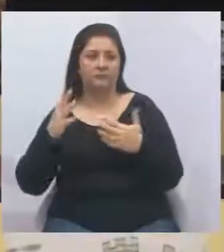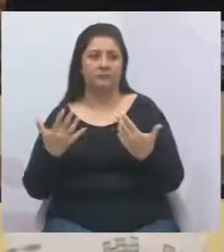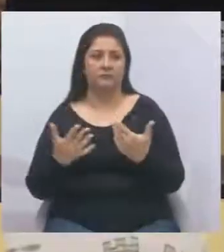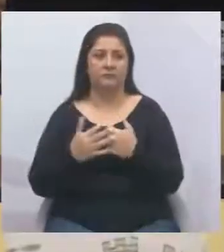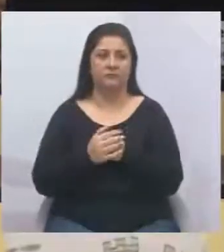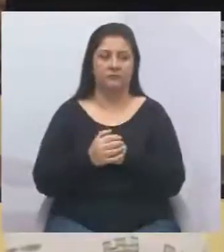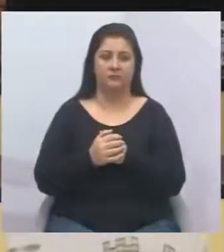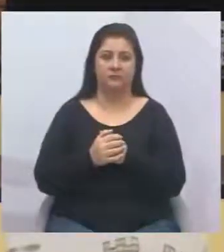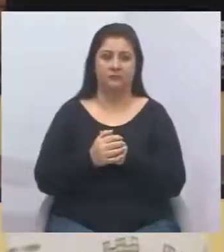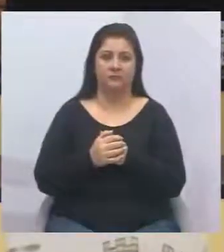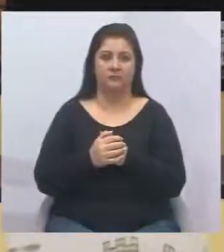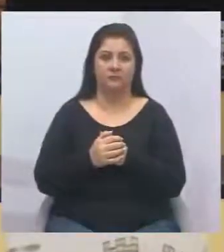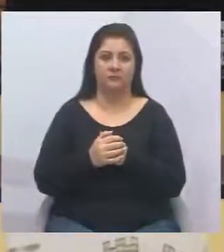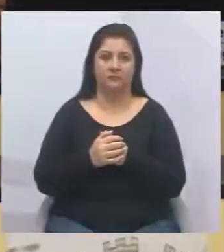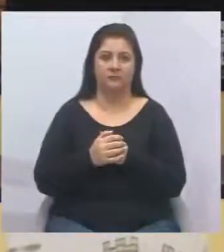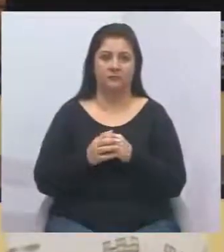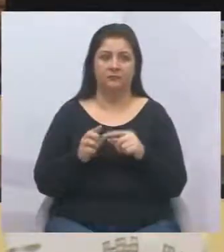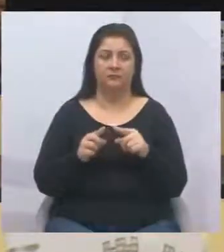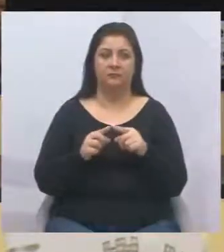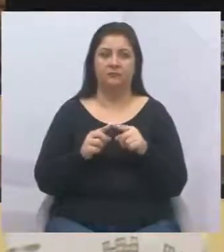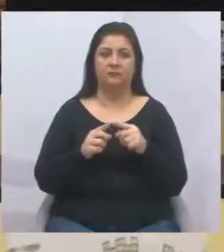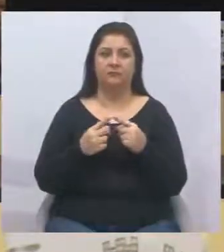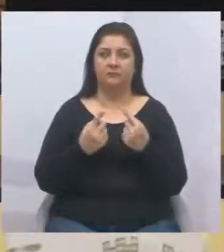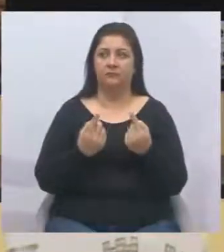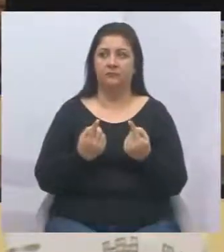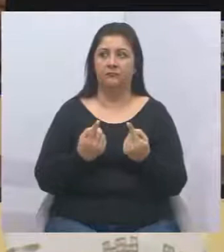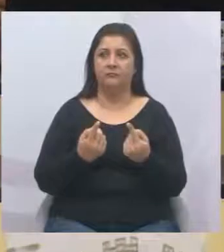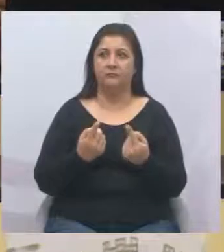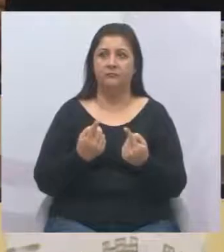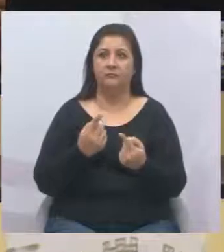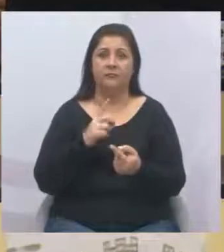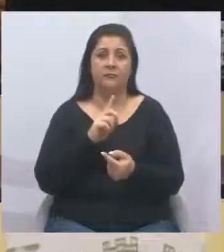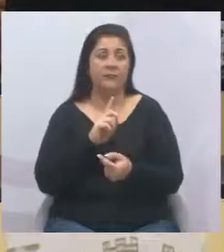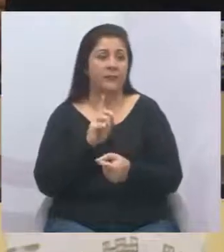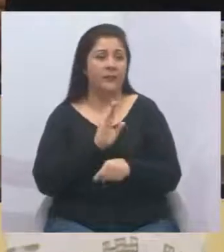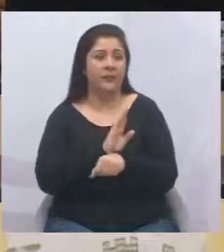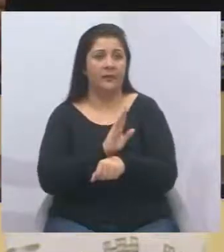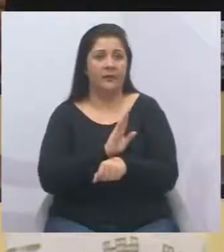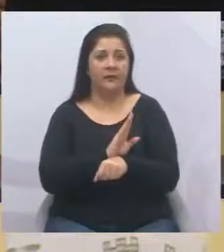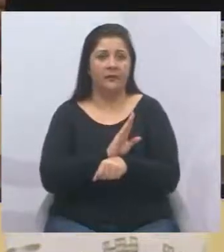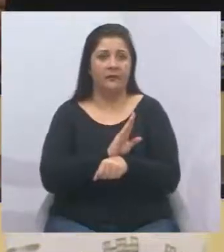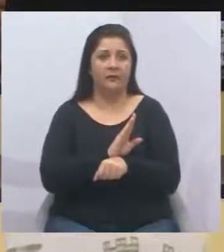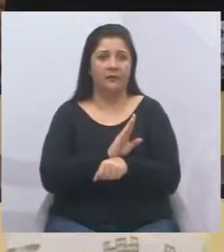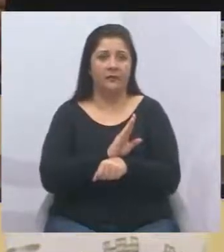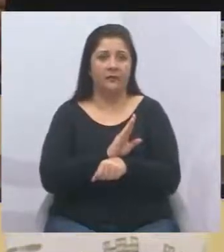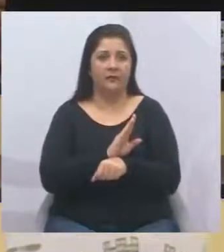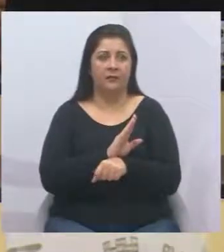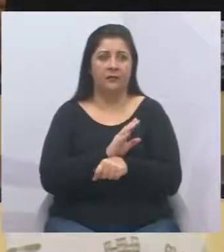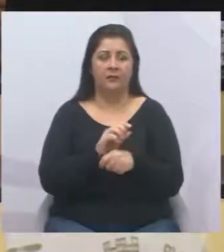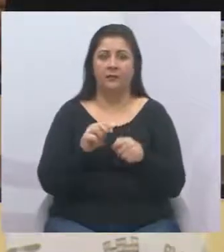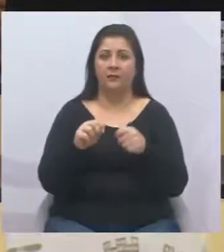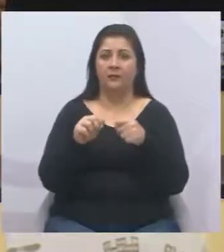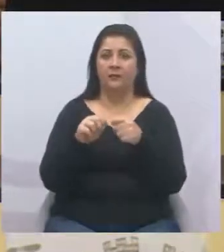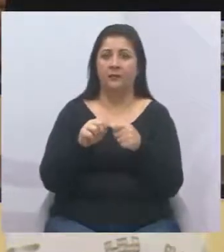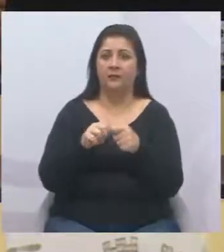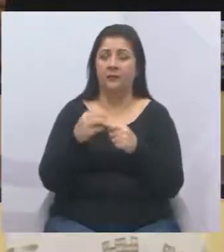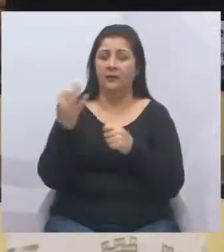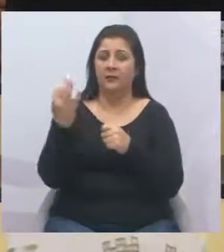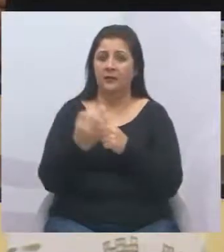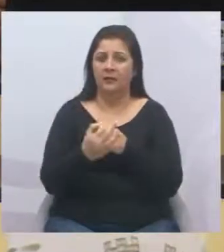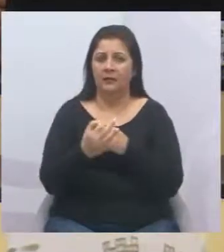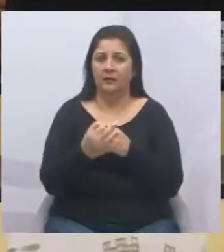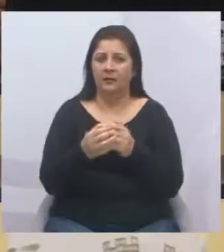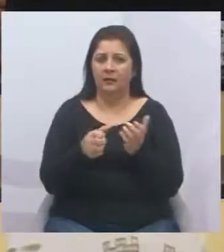Campo Grande, mas não dão condições de regularizar algumas